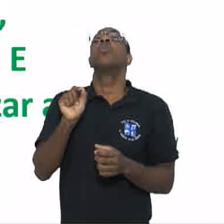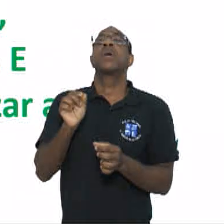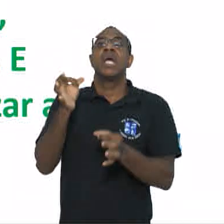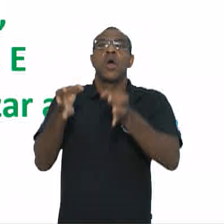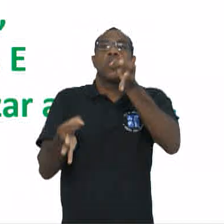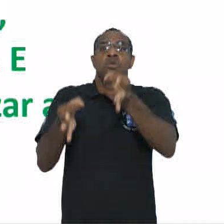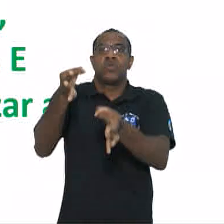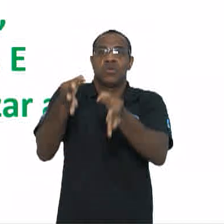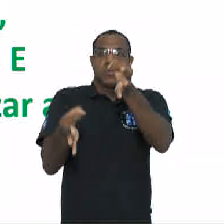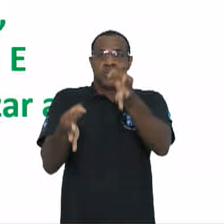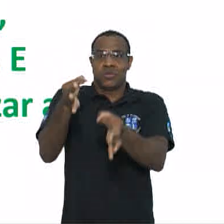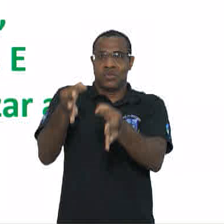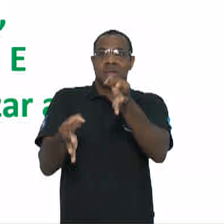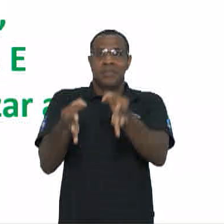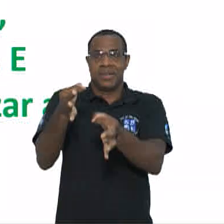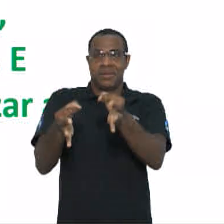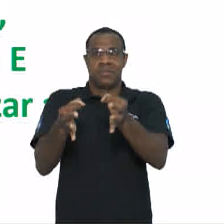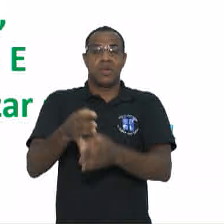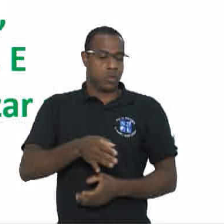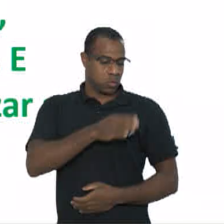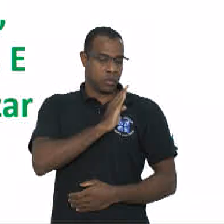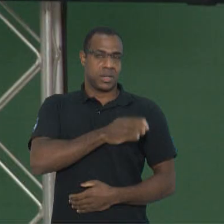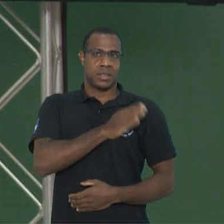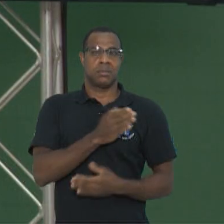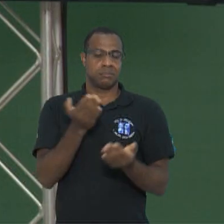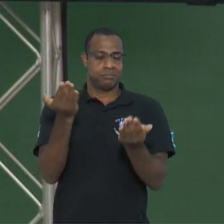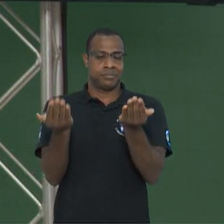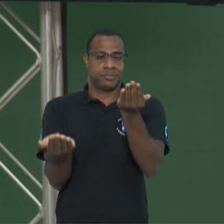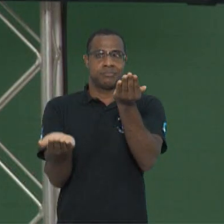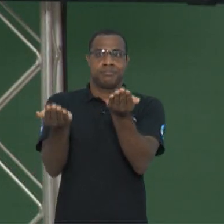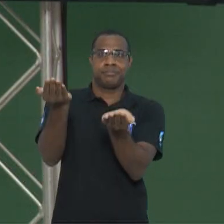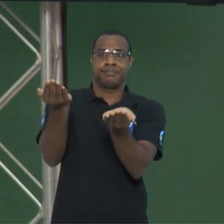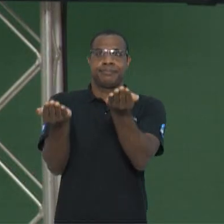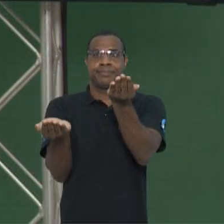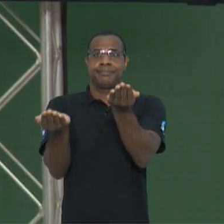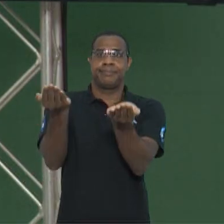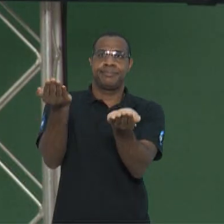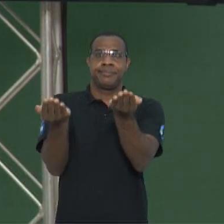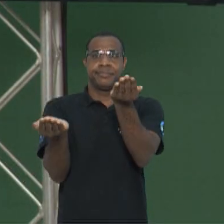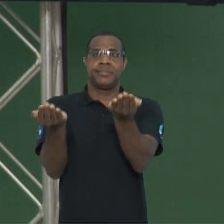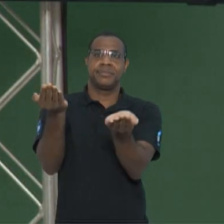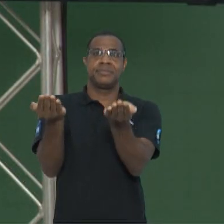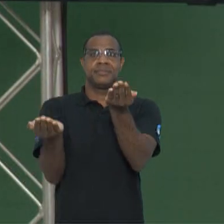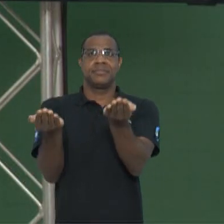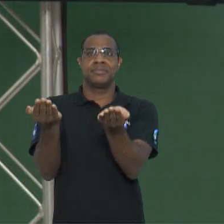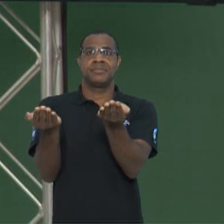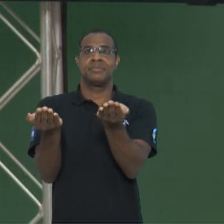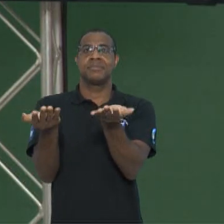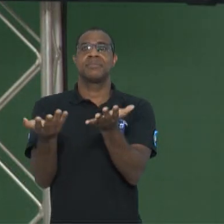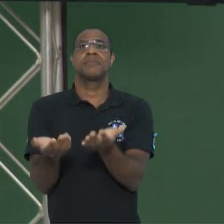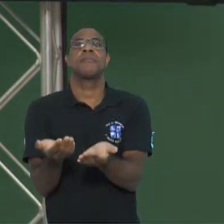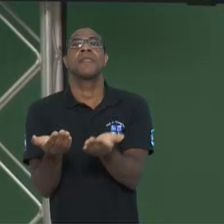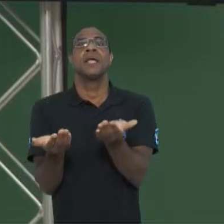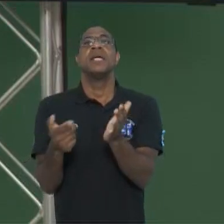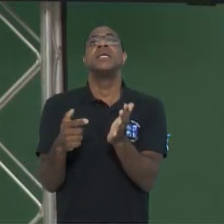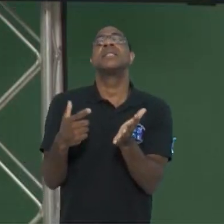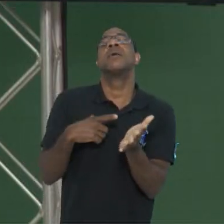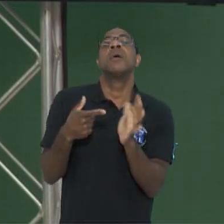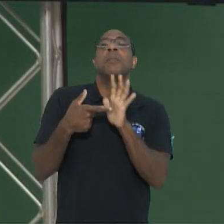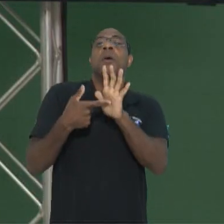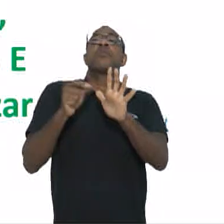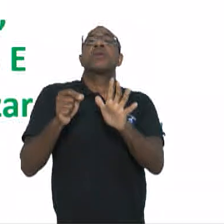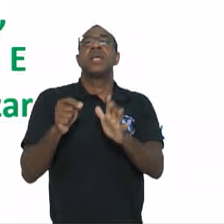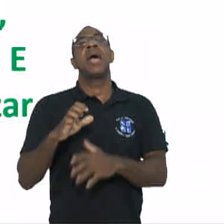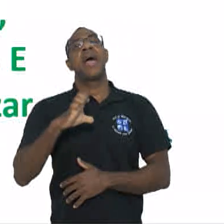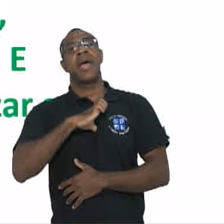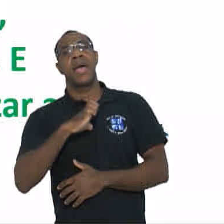tendo uma pena como contrapeso, do outro lado, contrapeso da balança, representando a moral, ética, a leveza.